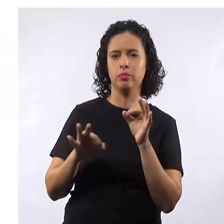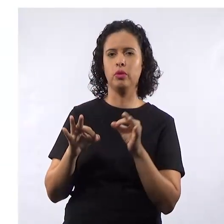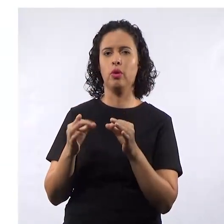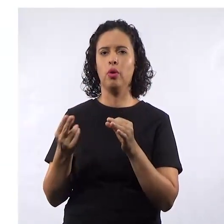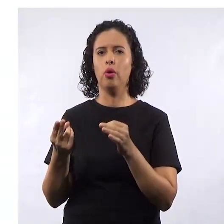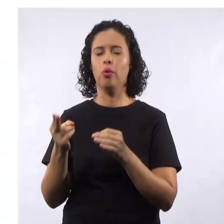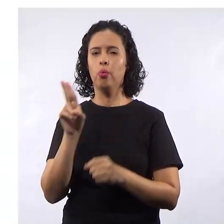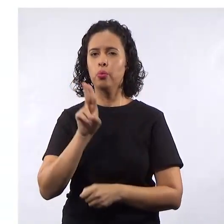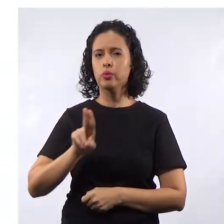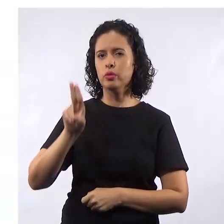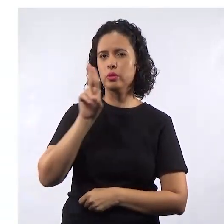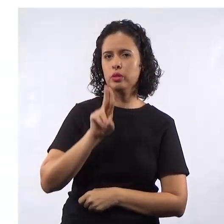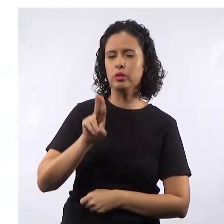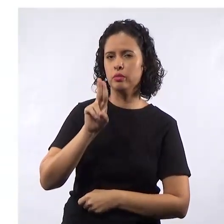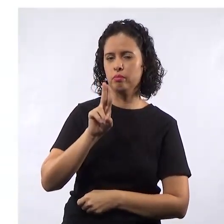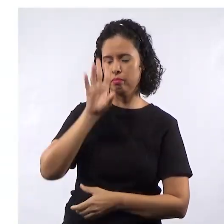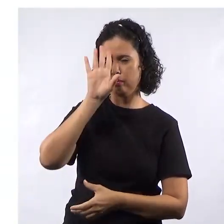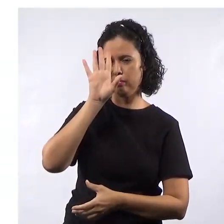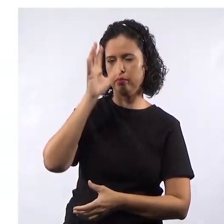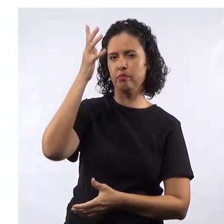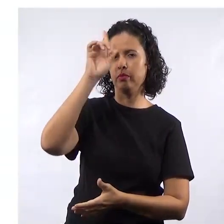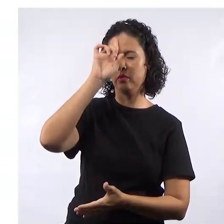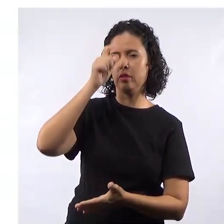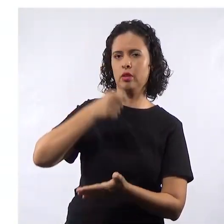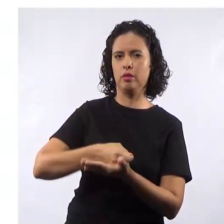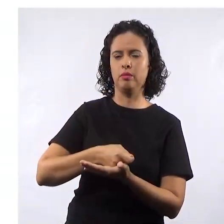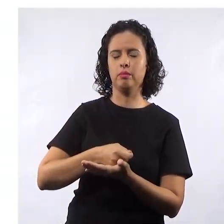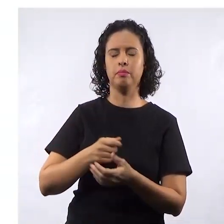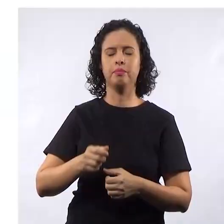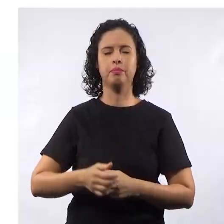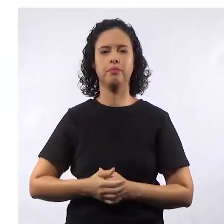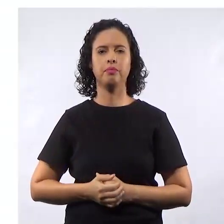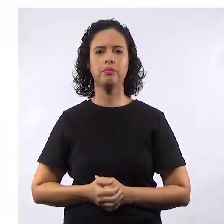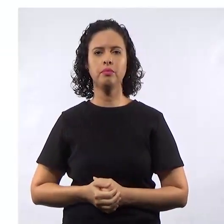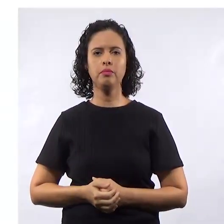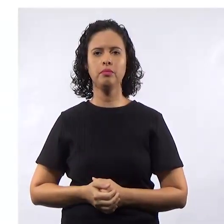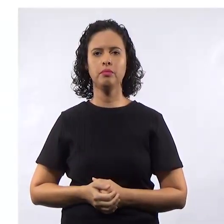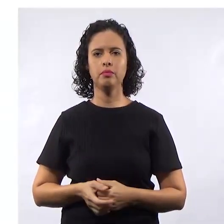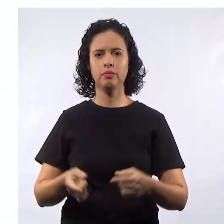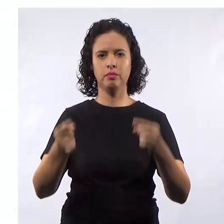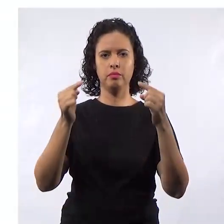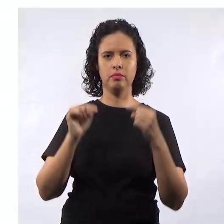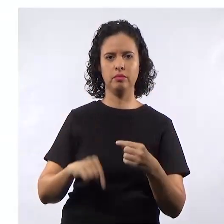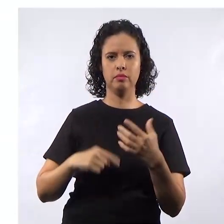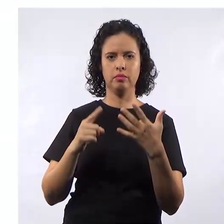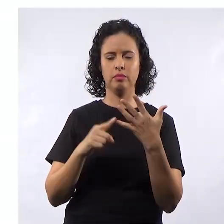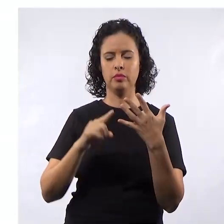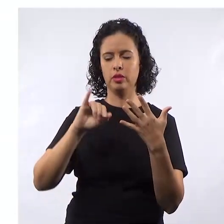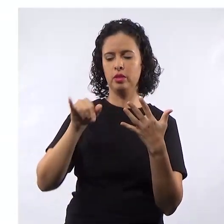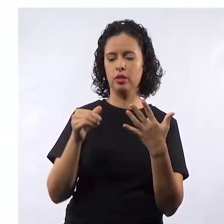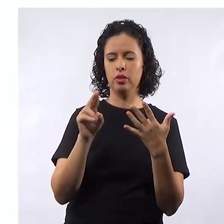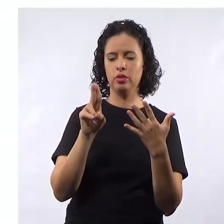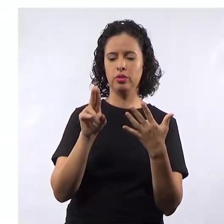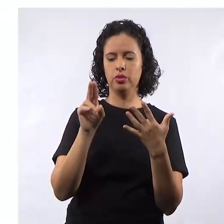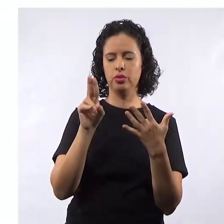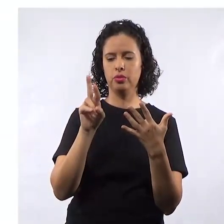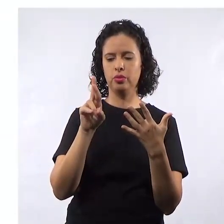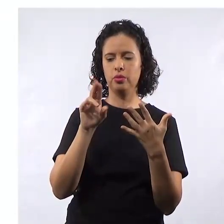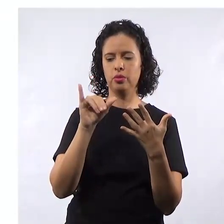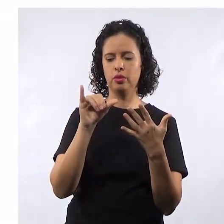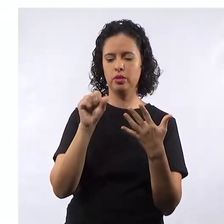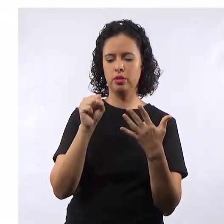fundamentando as decisões do nosso poder judiciário, tá? Temos também a jurisprudência, né? Que também é uma fonte do direito,